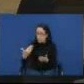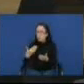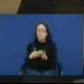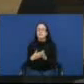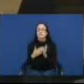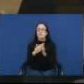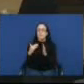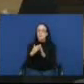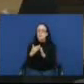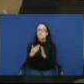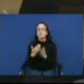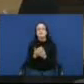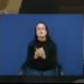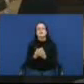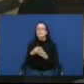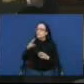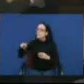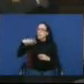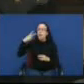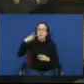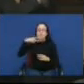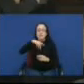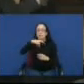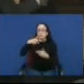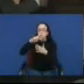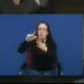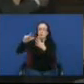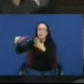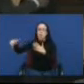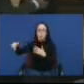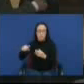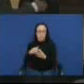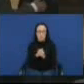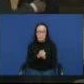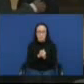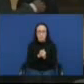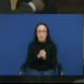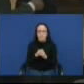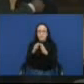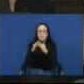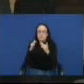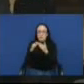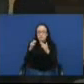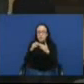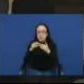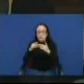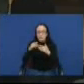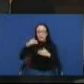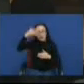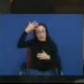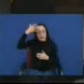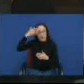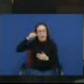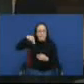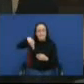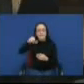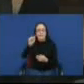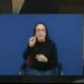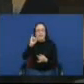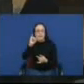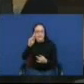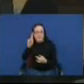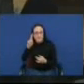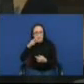por diversos vereadores que vieram à presidência pedindo a oportunidade do pronunciamento da Nair Faco. A vereadora